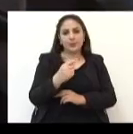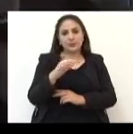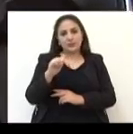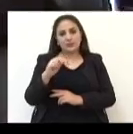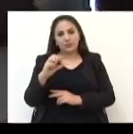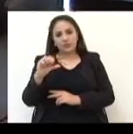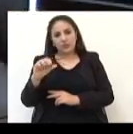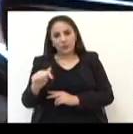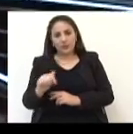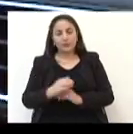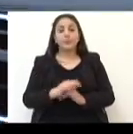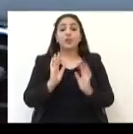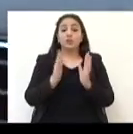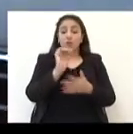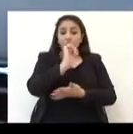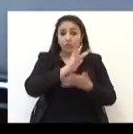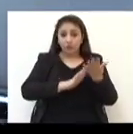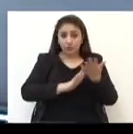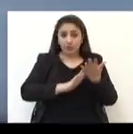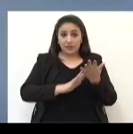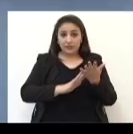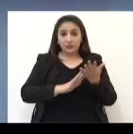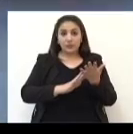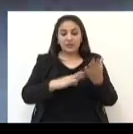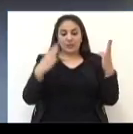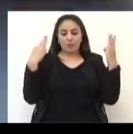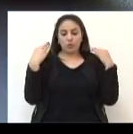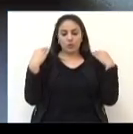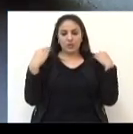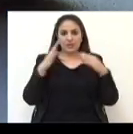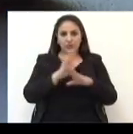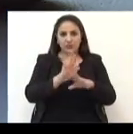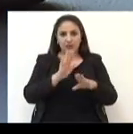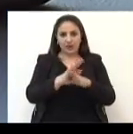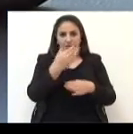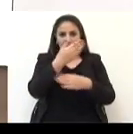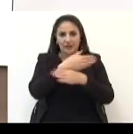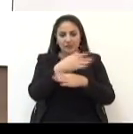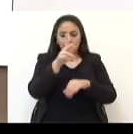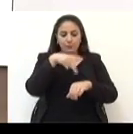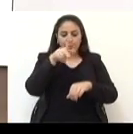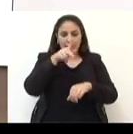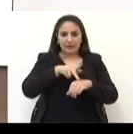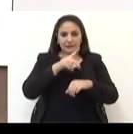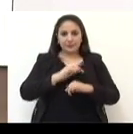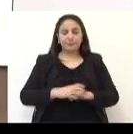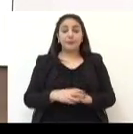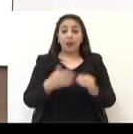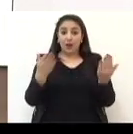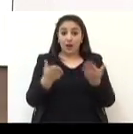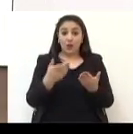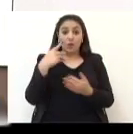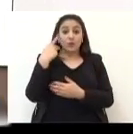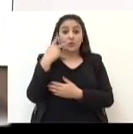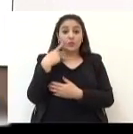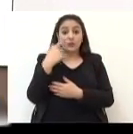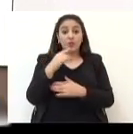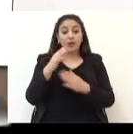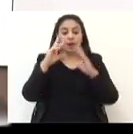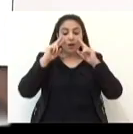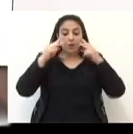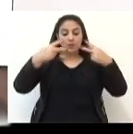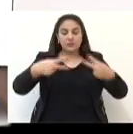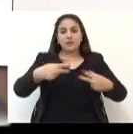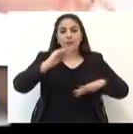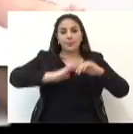já instituiu a atividade de condutor auxiliar de táxis no país. Agora, o vereador quer reconhecer a